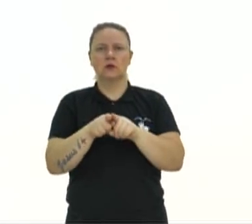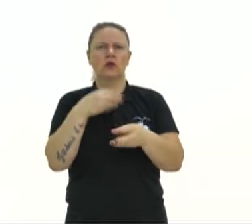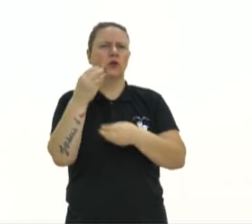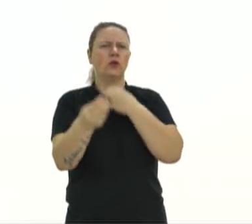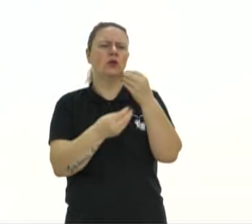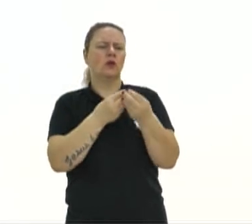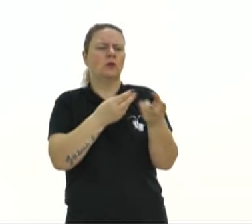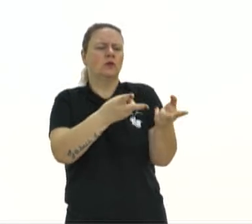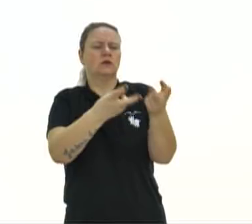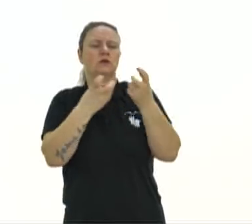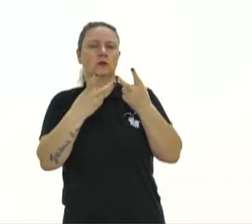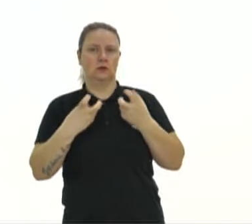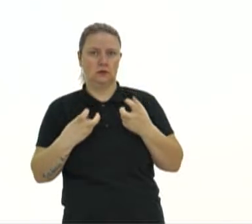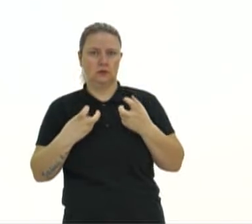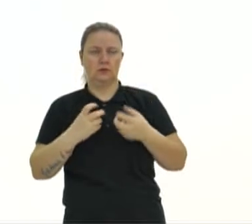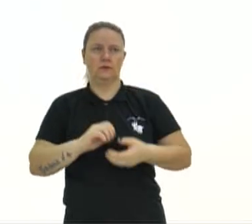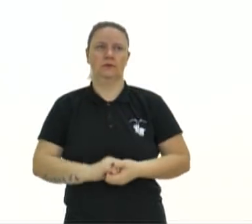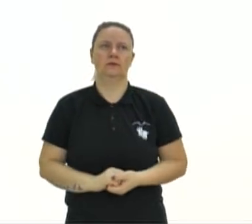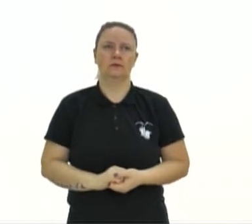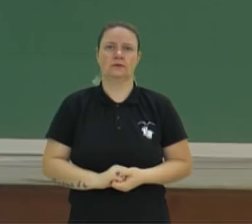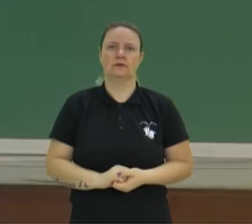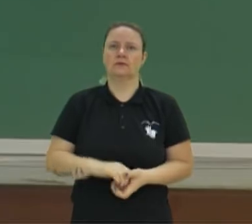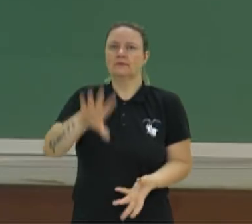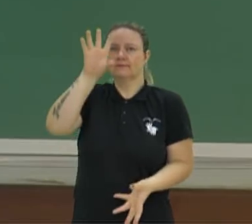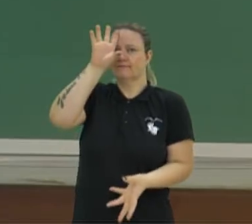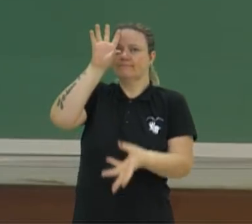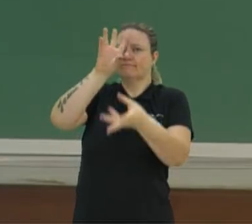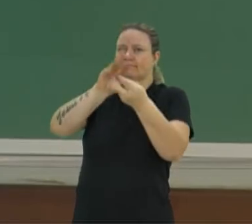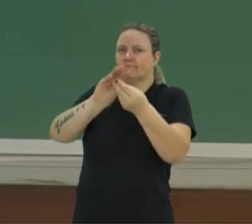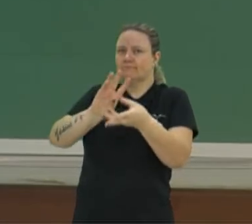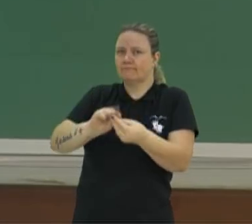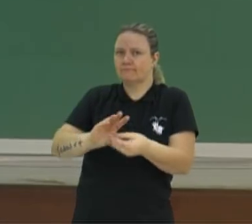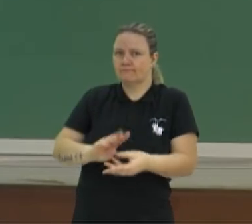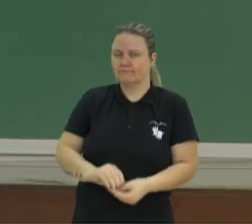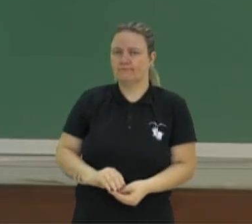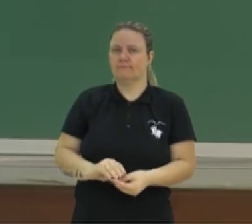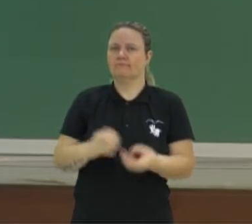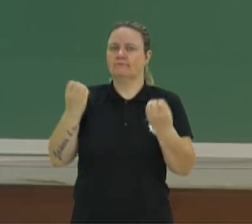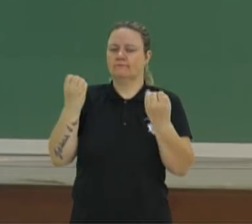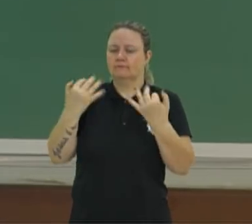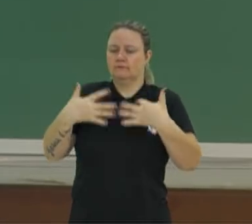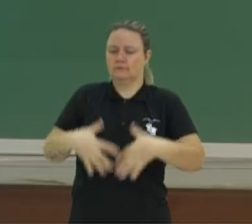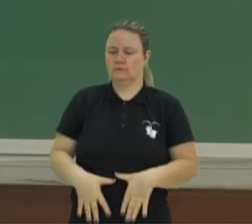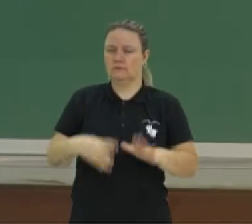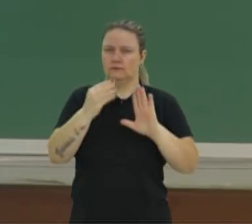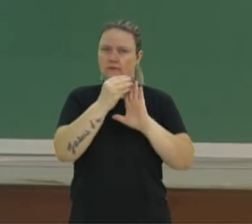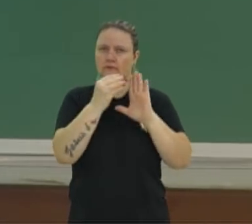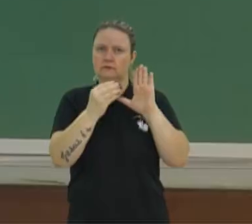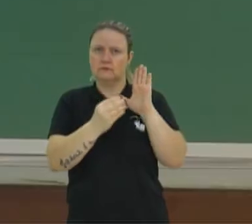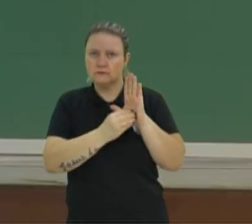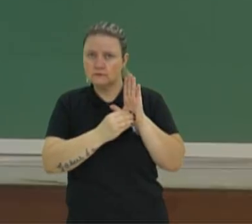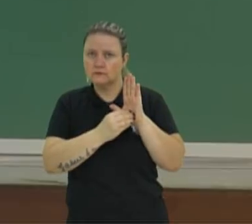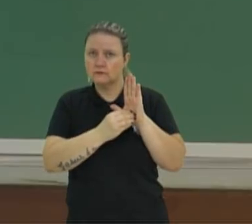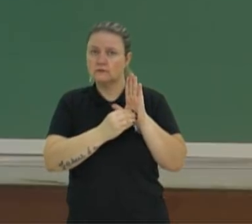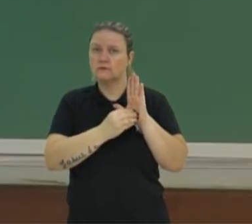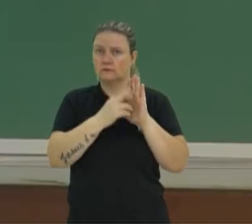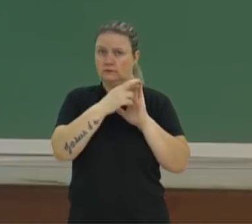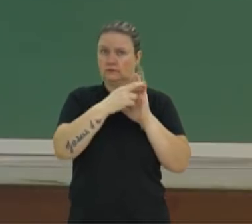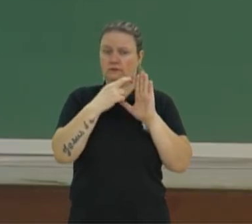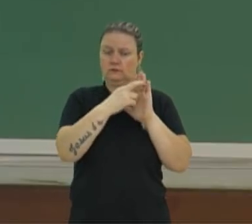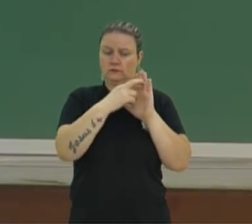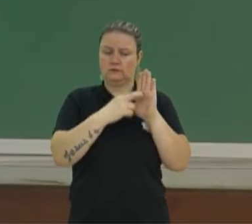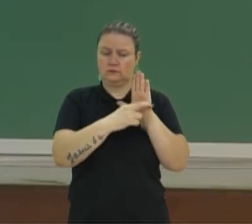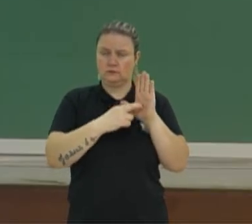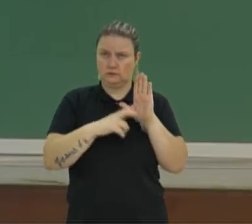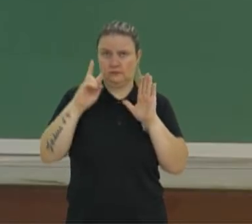falsas. Foi isso que vimos, né? Trabalhamos bastante em cima desse conteúdo. Temos a referência do nosso material, se você quiser